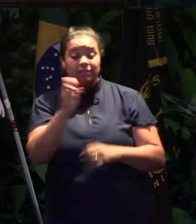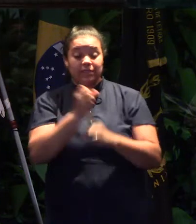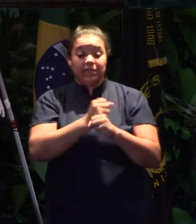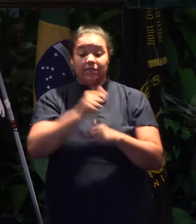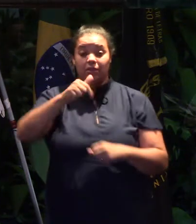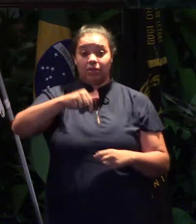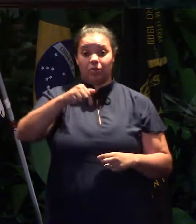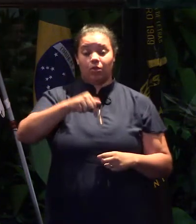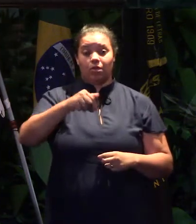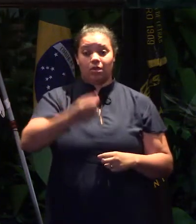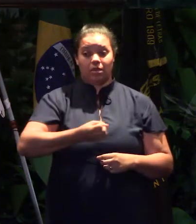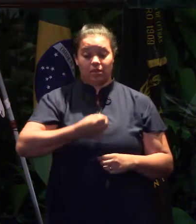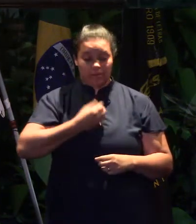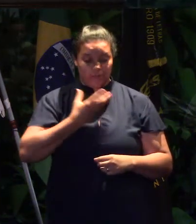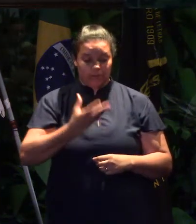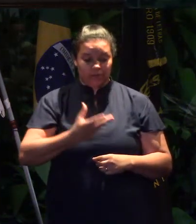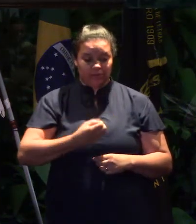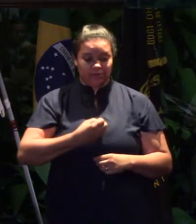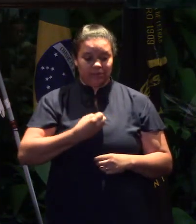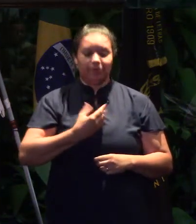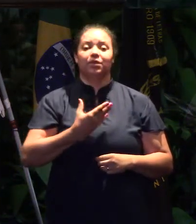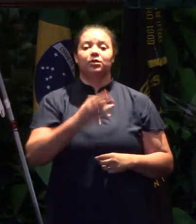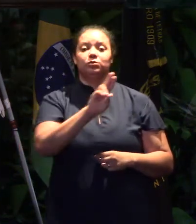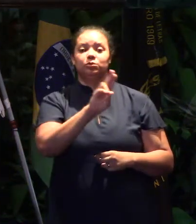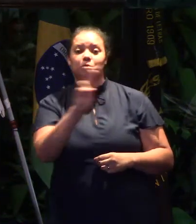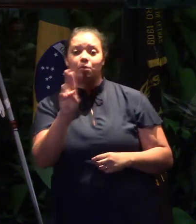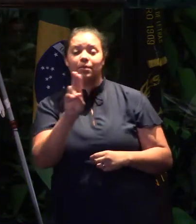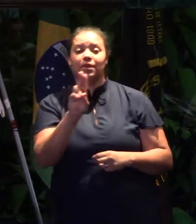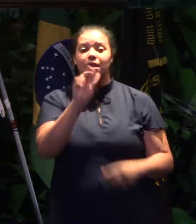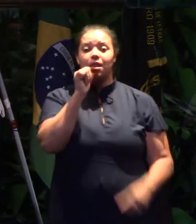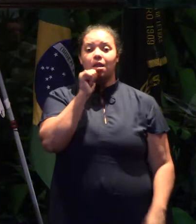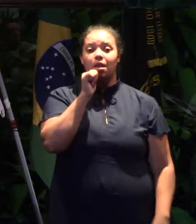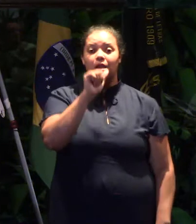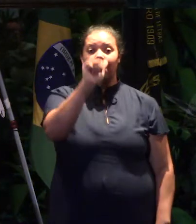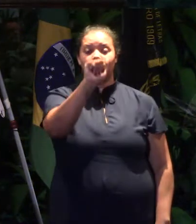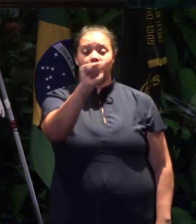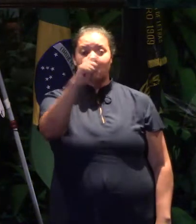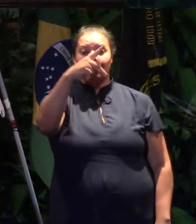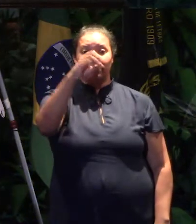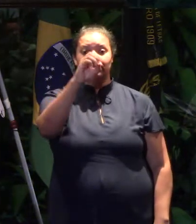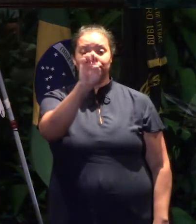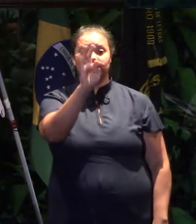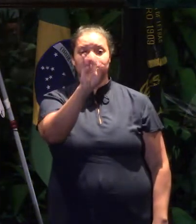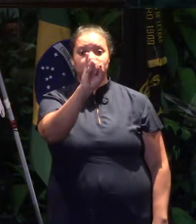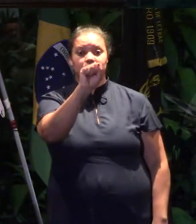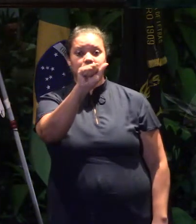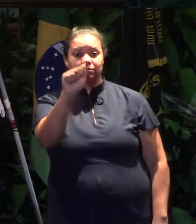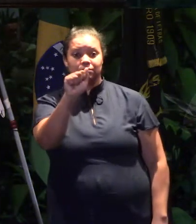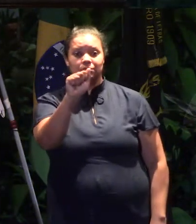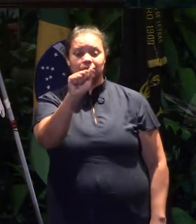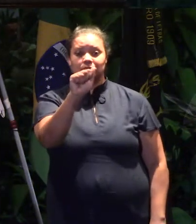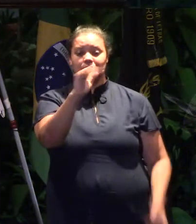Seu poema A Poetisa também foi contemplado com um prêmio. Nacional